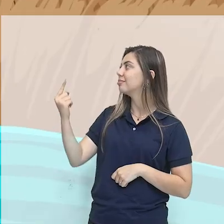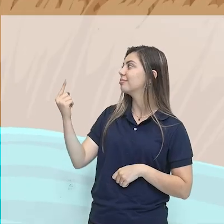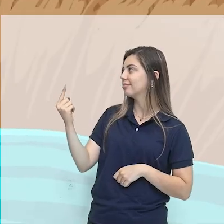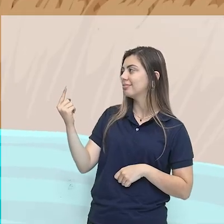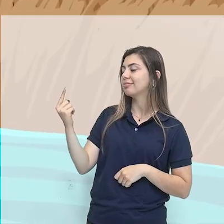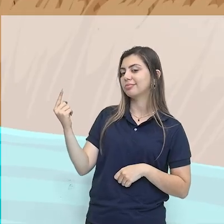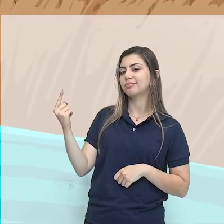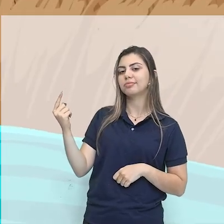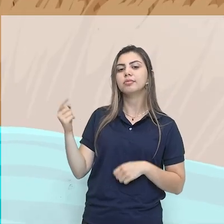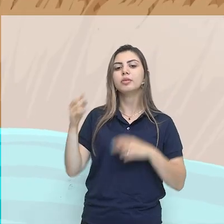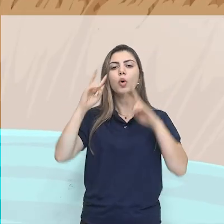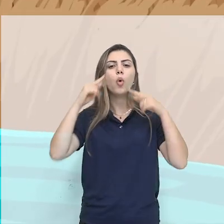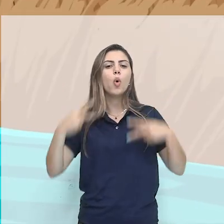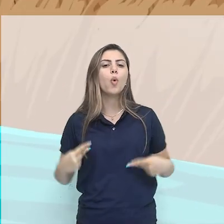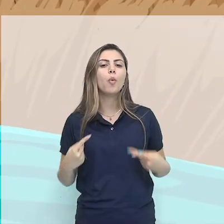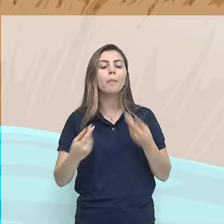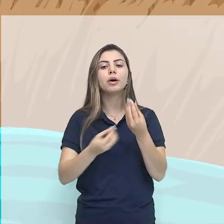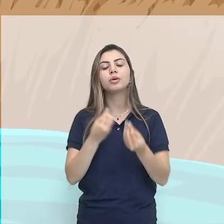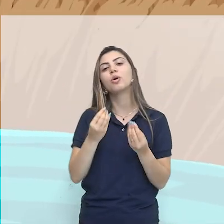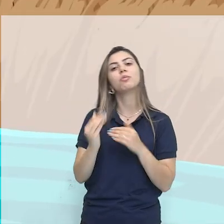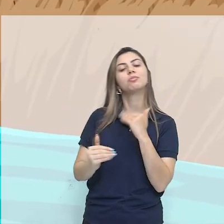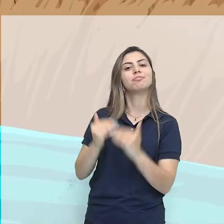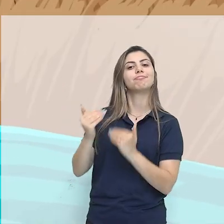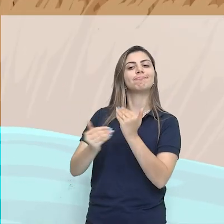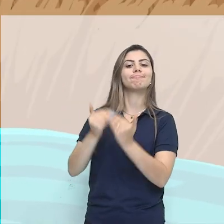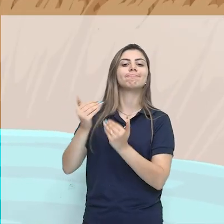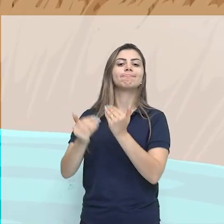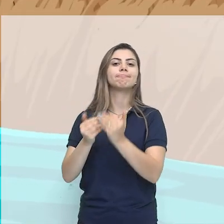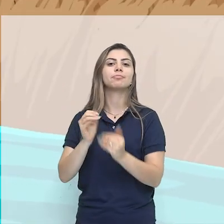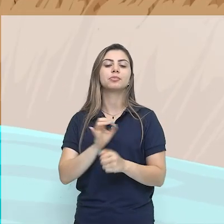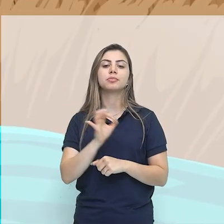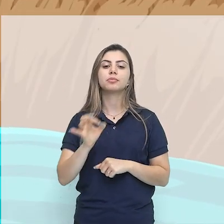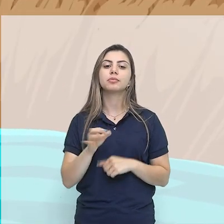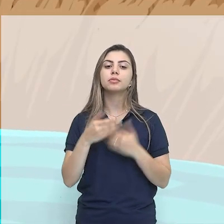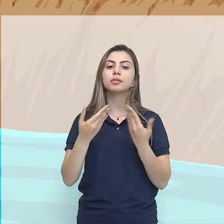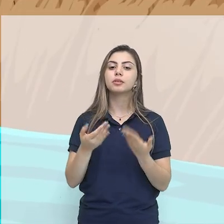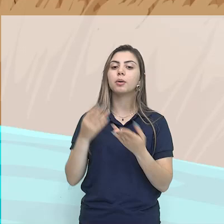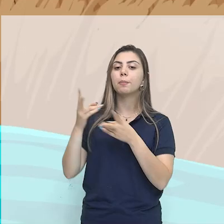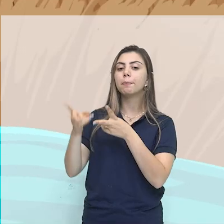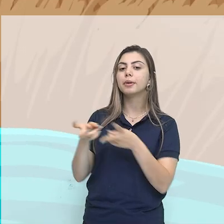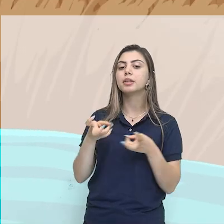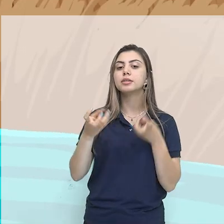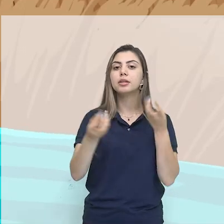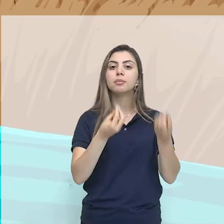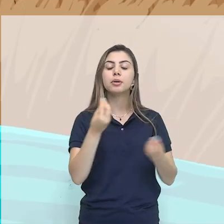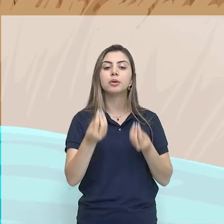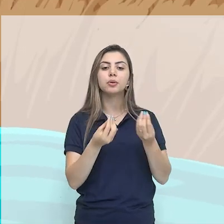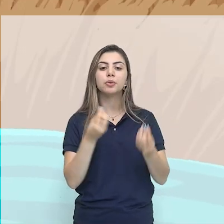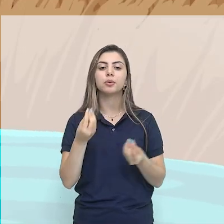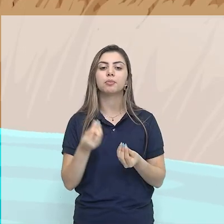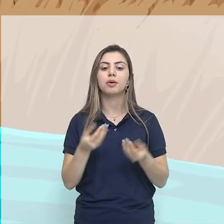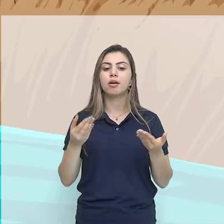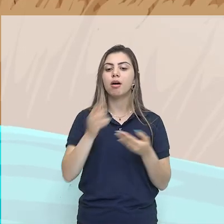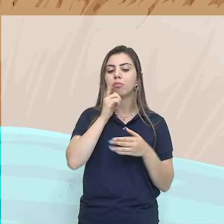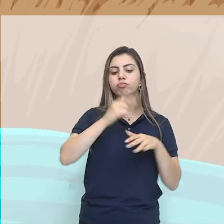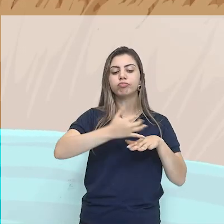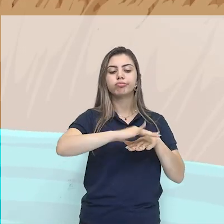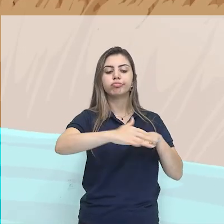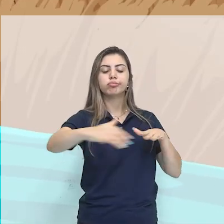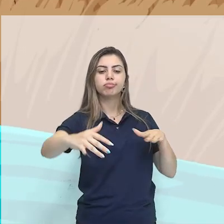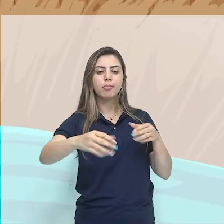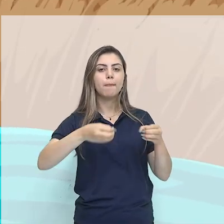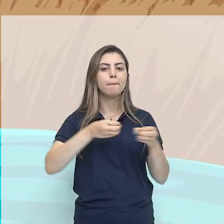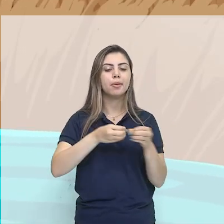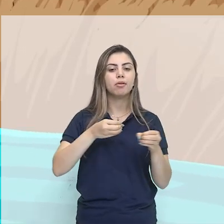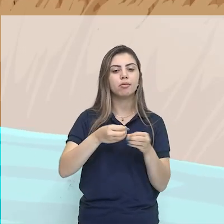esse Homo sapiens sapiens começando a se desenvolver, tá? Então, observem, olha só, próximos aos rios,